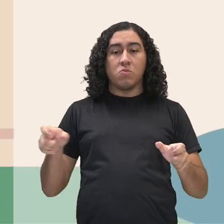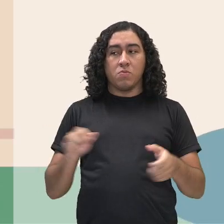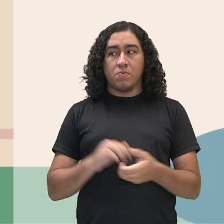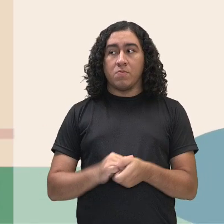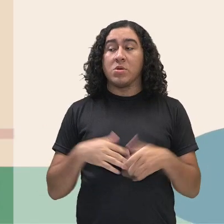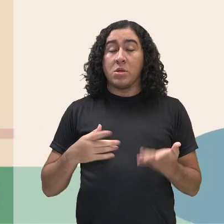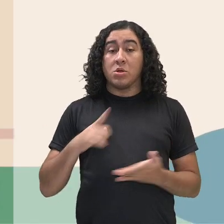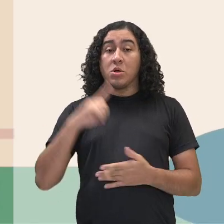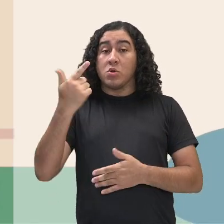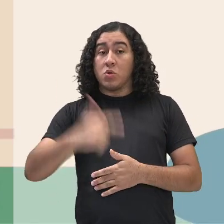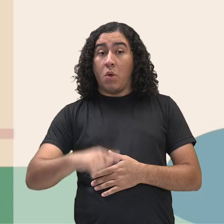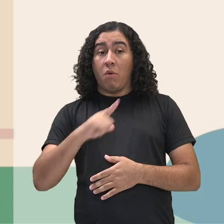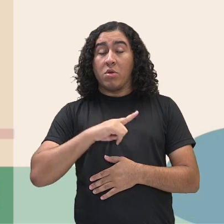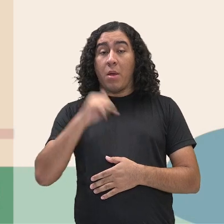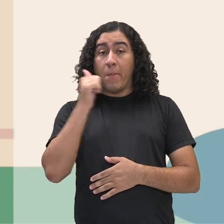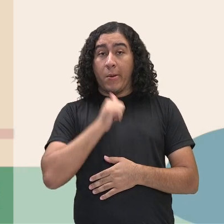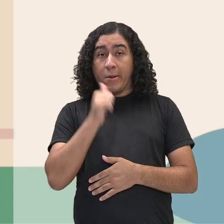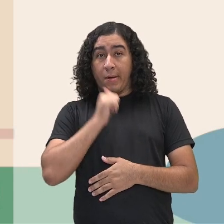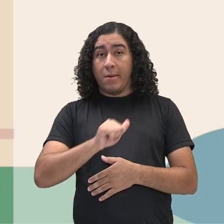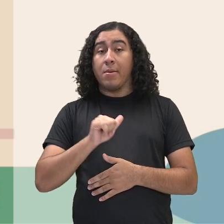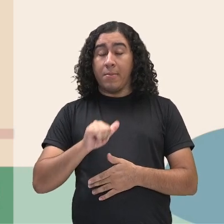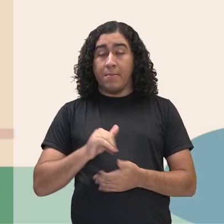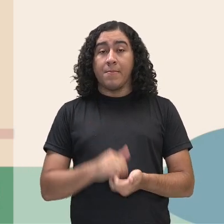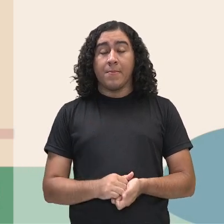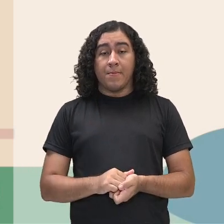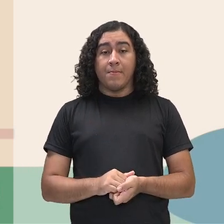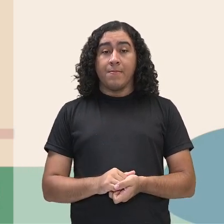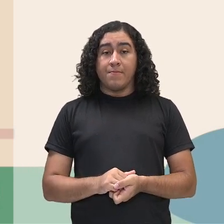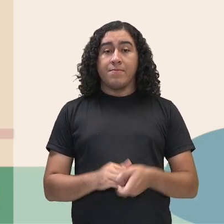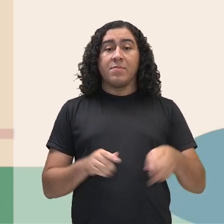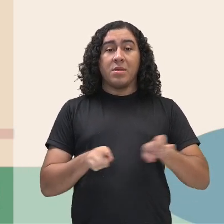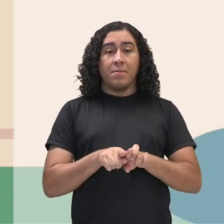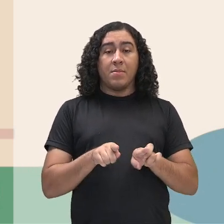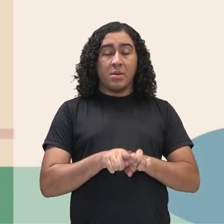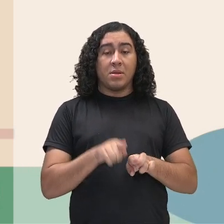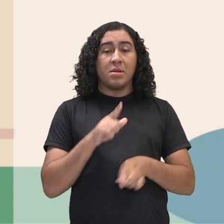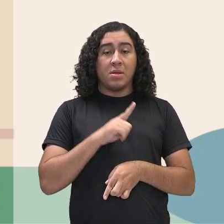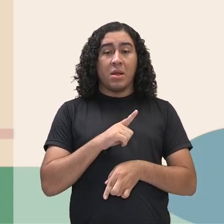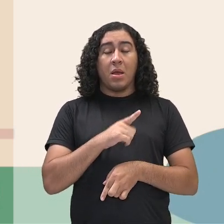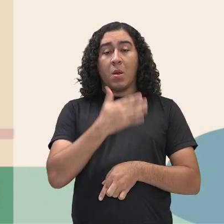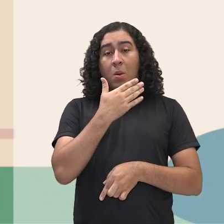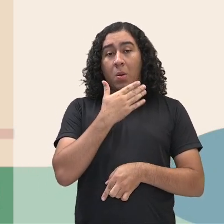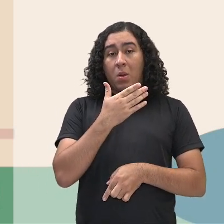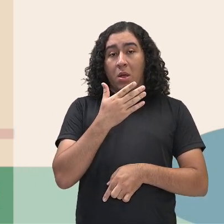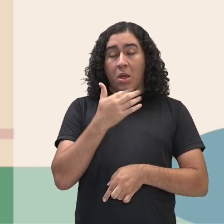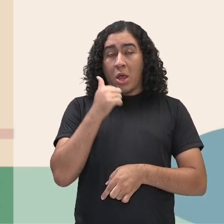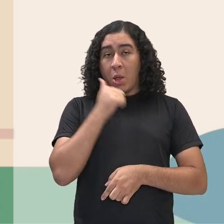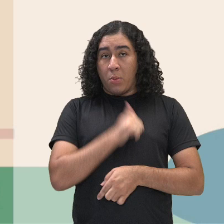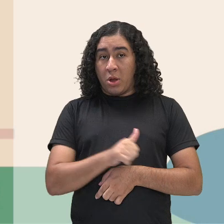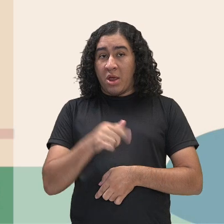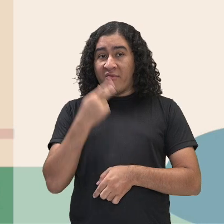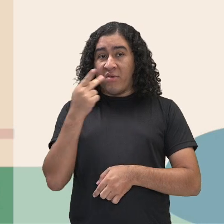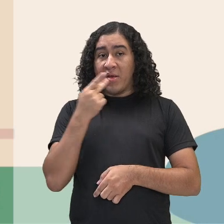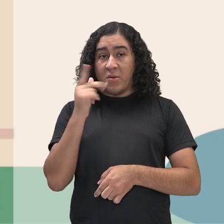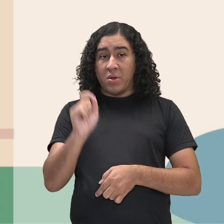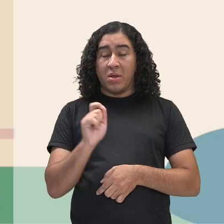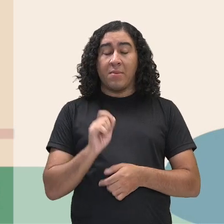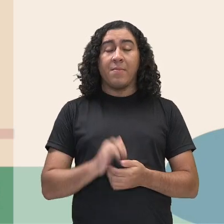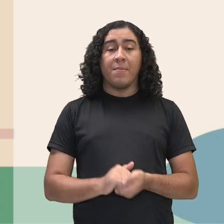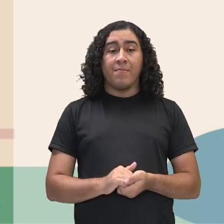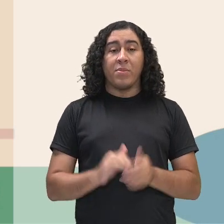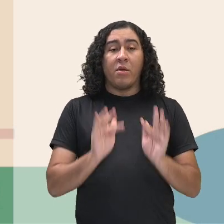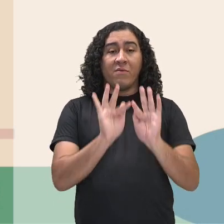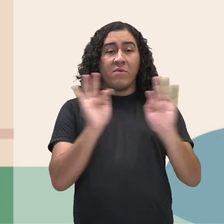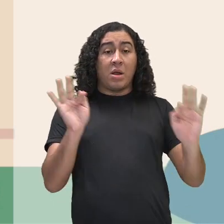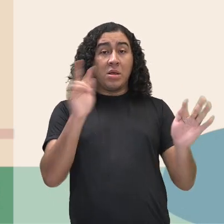eu tenho novamente a Potira, ok? Tenho a Potira aqui junto comigo. E ela diz o seguinte: Hello,